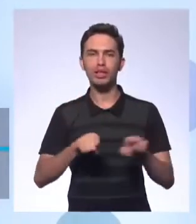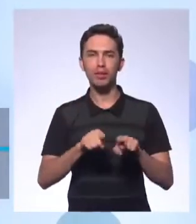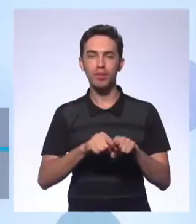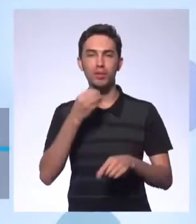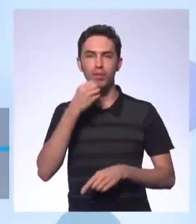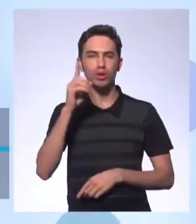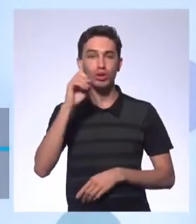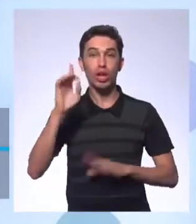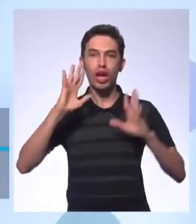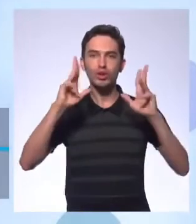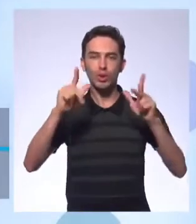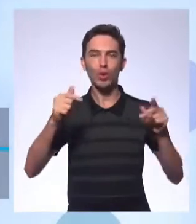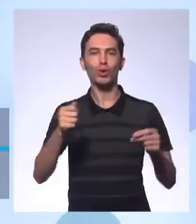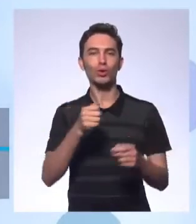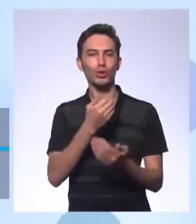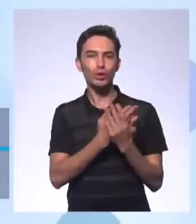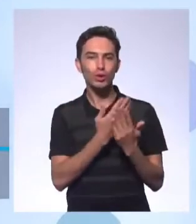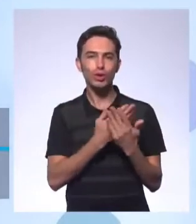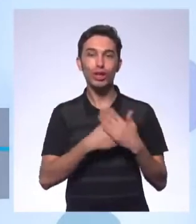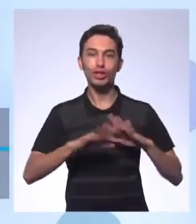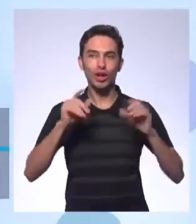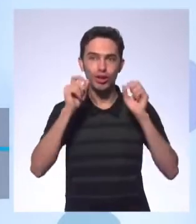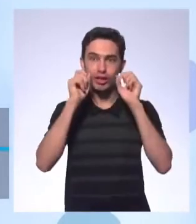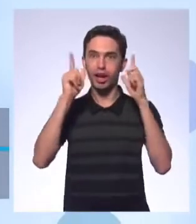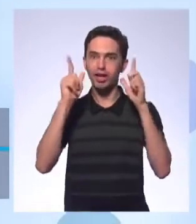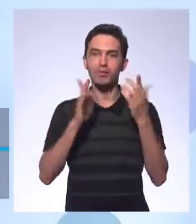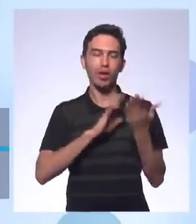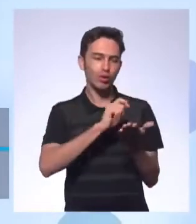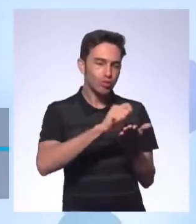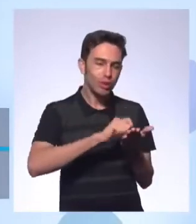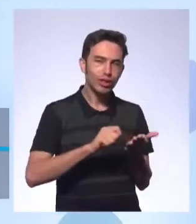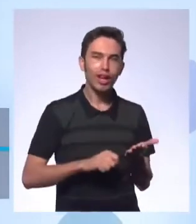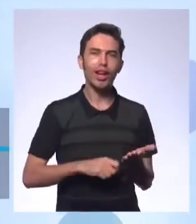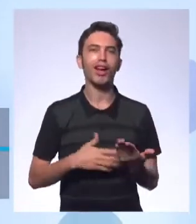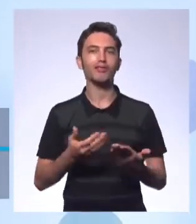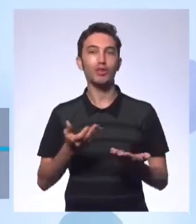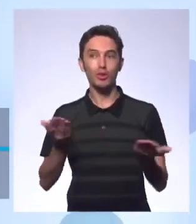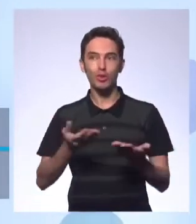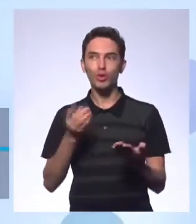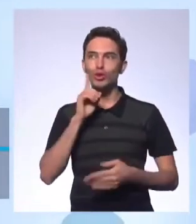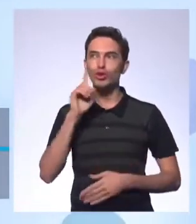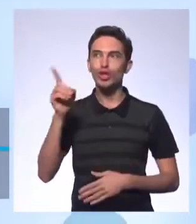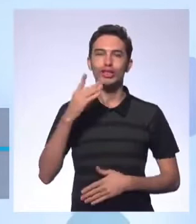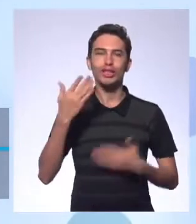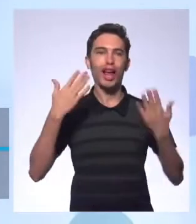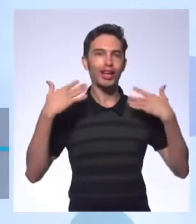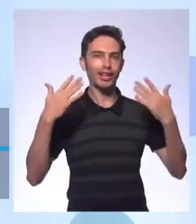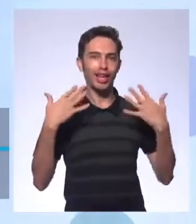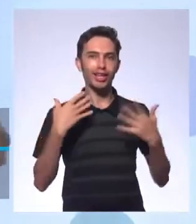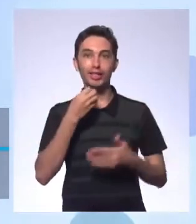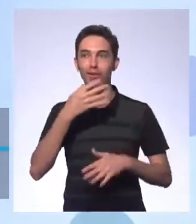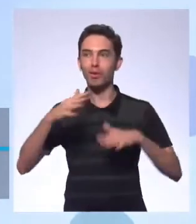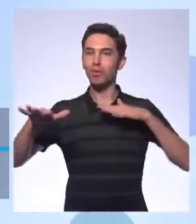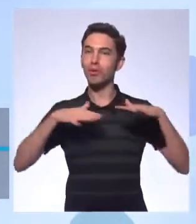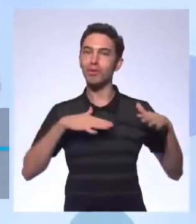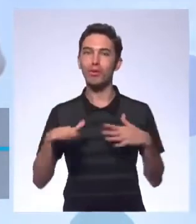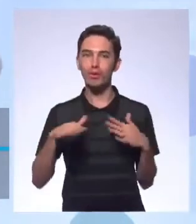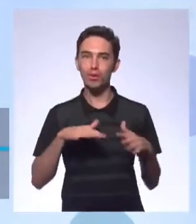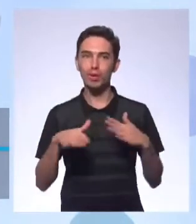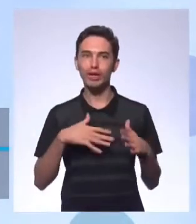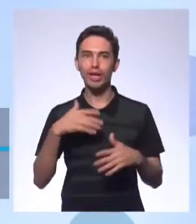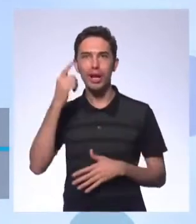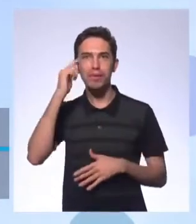está preparada com o material em mãos, né? O dia está quente, tá bom para movimentar aí